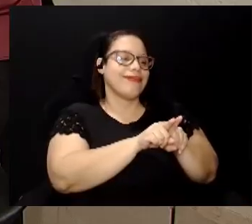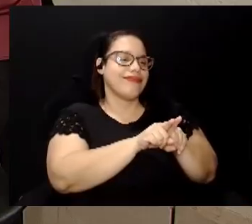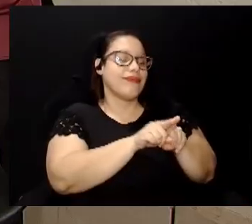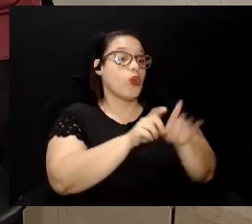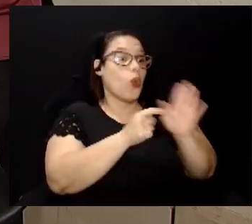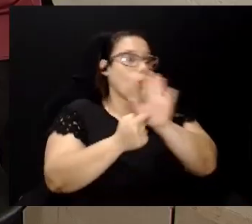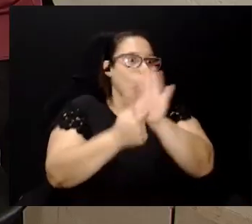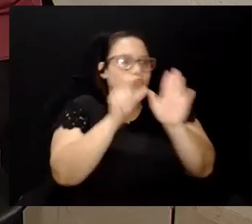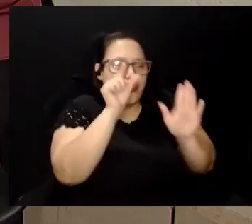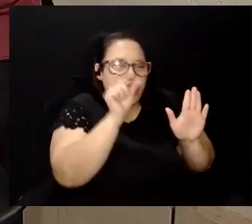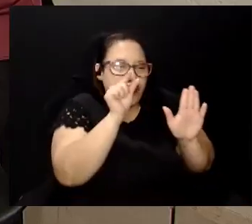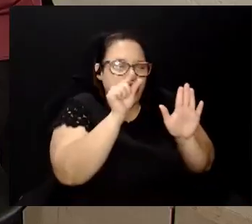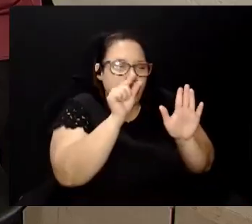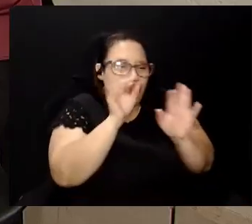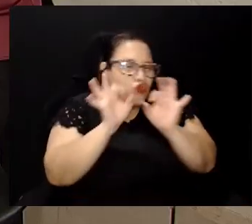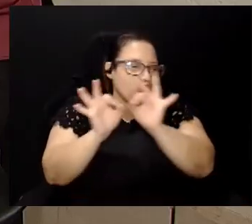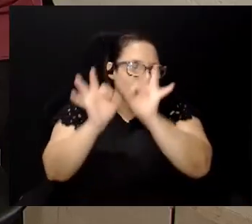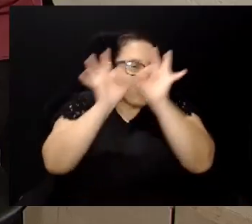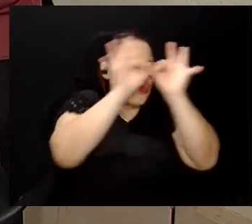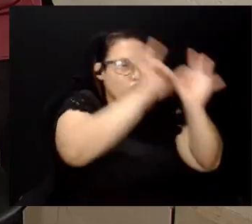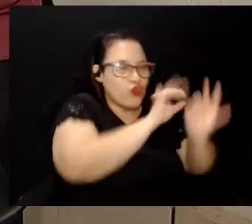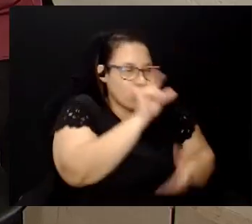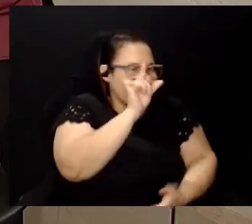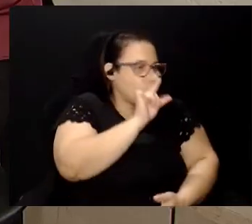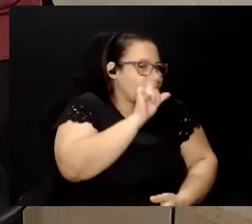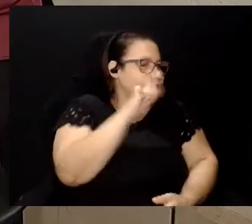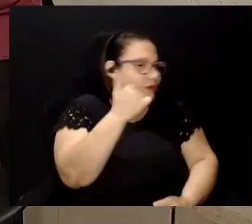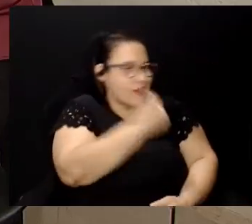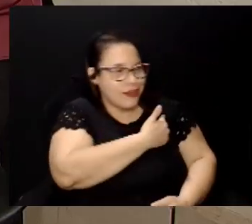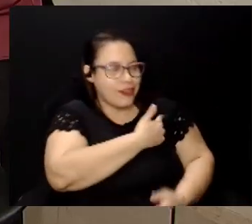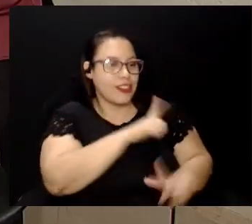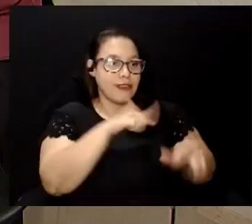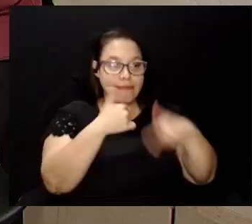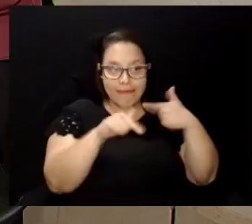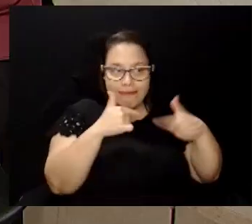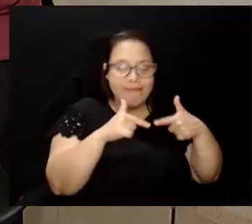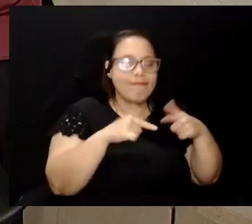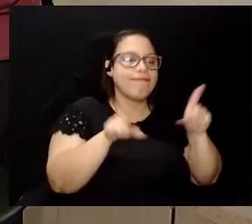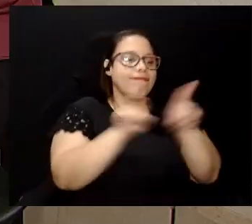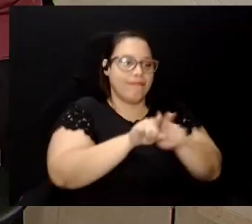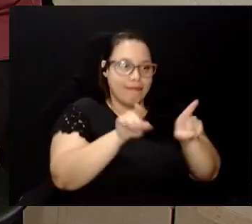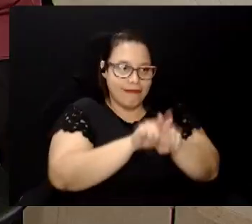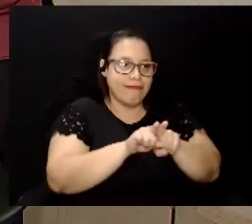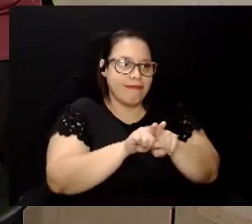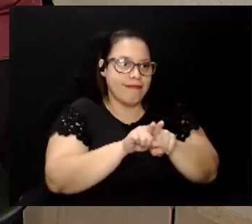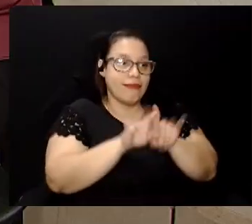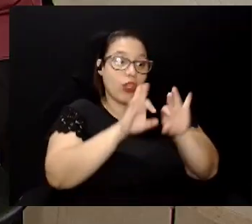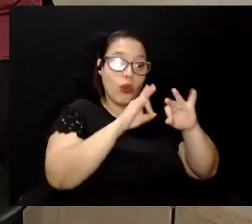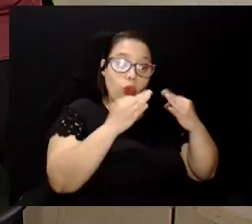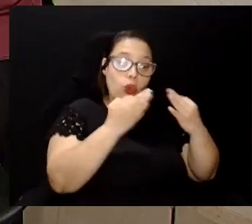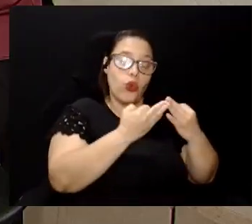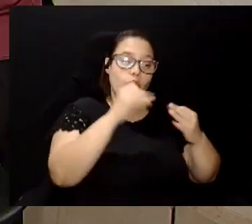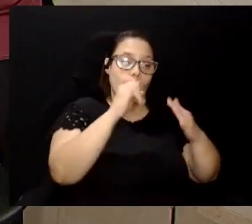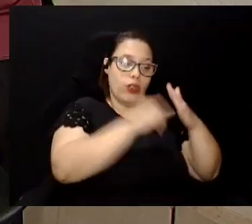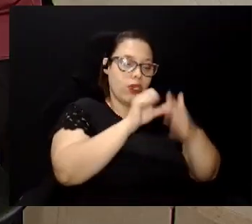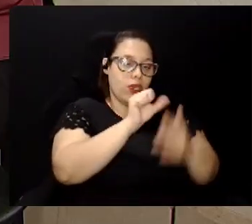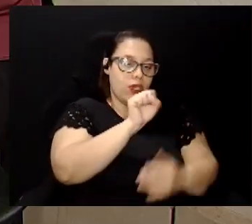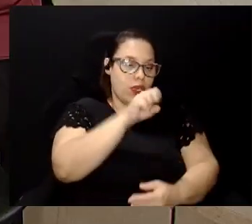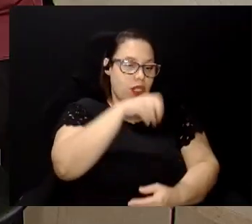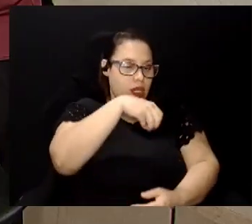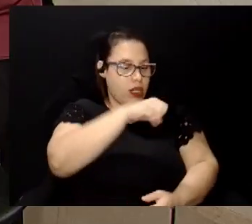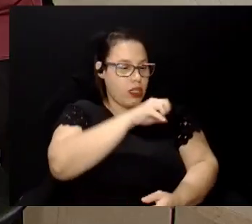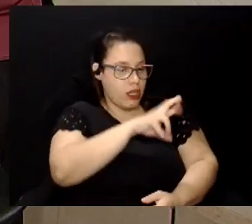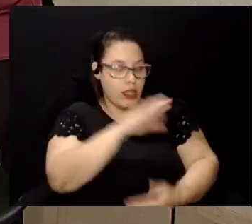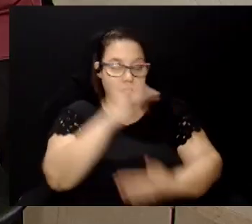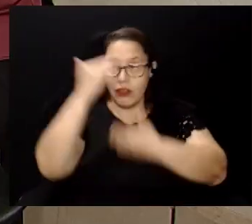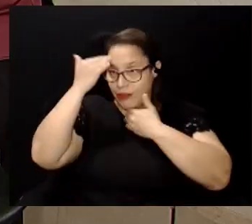dessa oportunidade da gente mostrar um pouquinho da nossa rotina, um pouquinho do nosso trabalho e das famílias